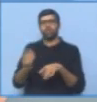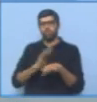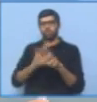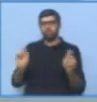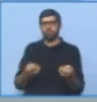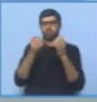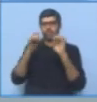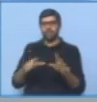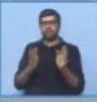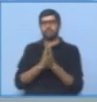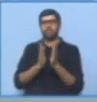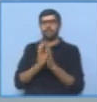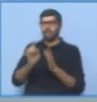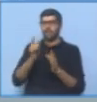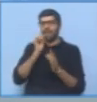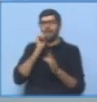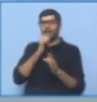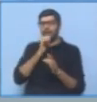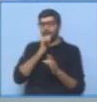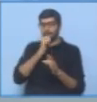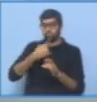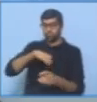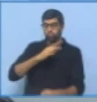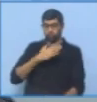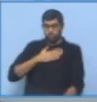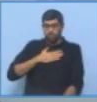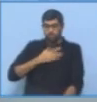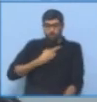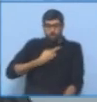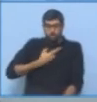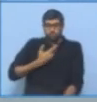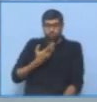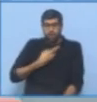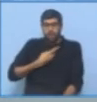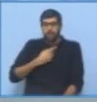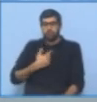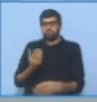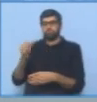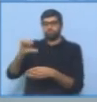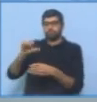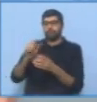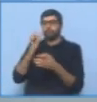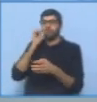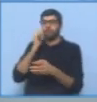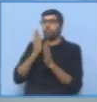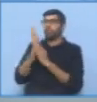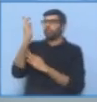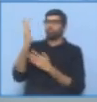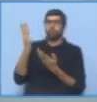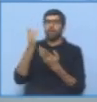da Eucaristia é isso, é transformar a água que nós somos, ou melhor, é colocar a água que nós somos no vinho que Deus é. Para que quando